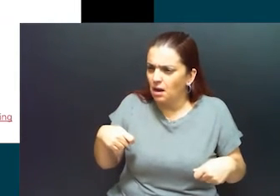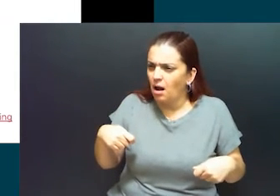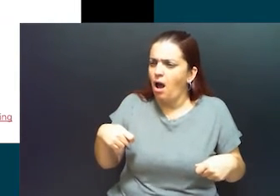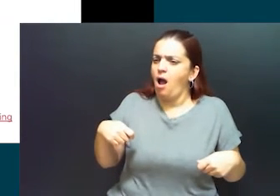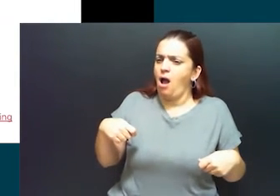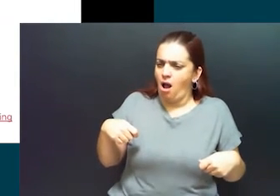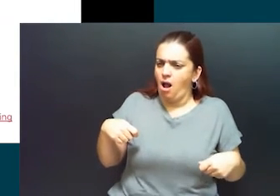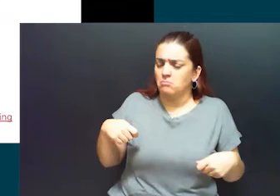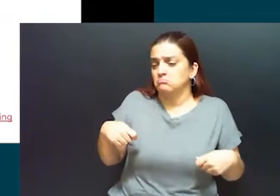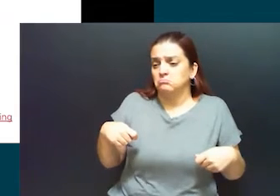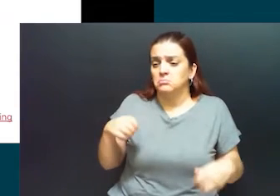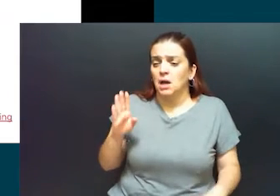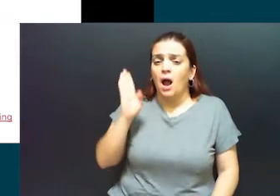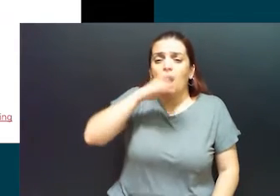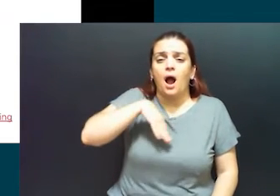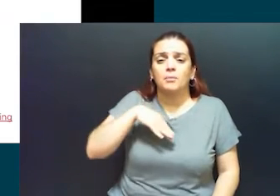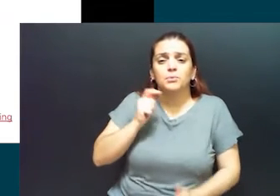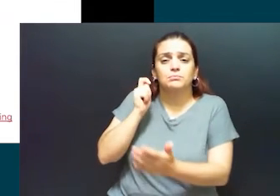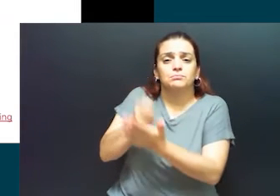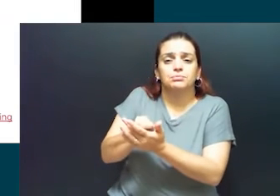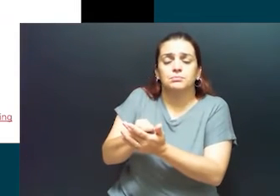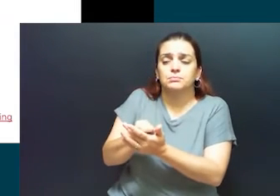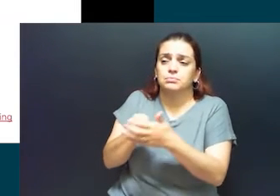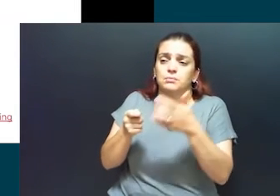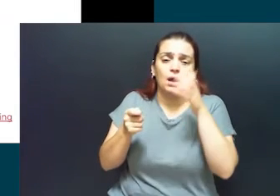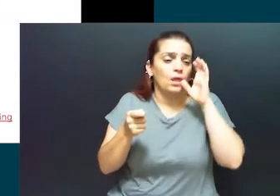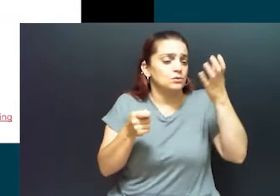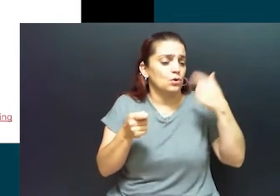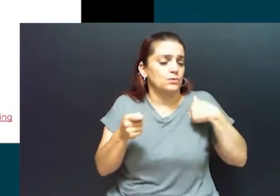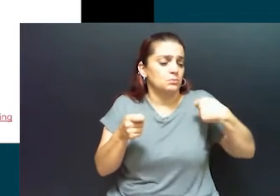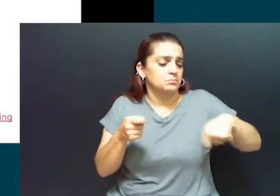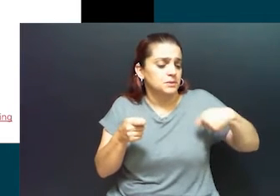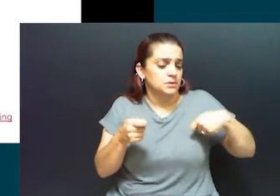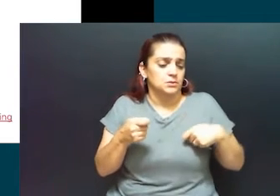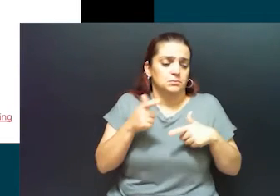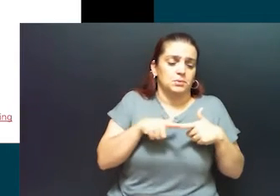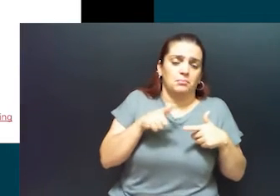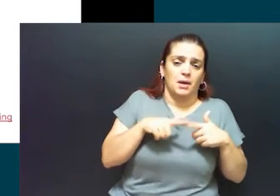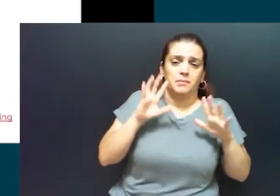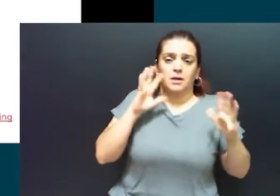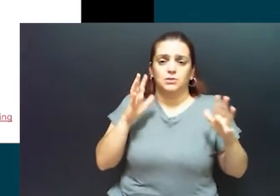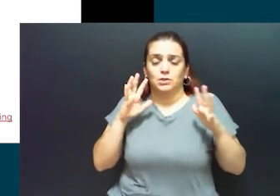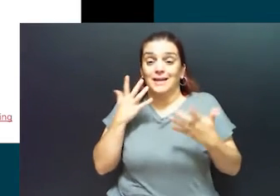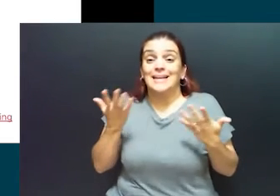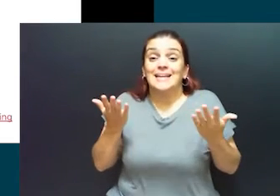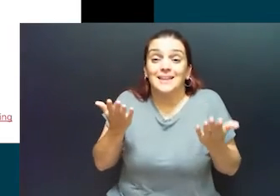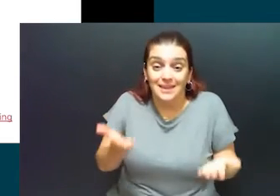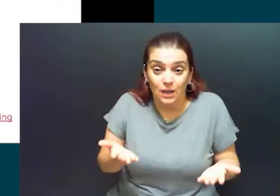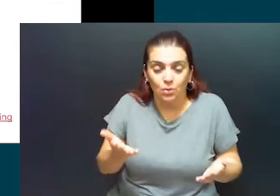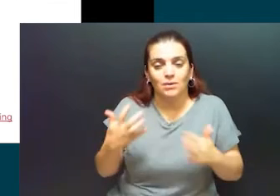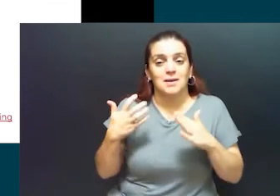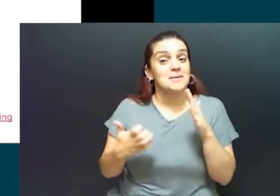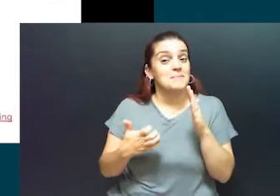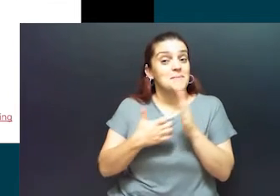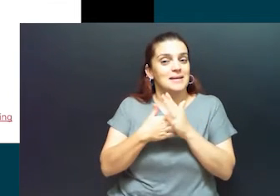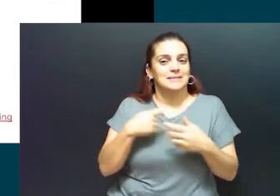essencialmente contratam ali um produto para atender essa necessidade ou resolver essa dor. Então, a sugestão, né, é que as empresas